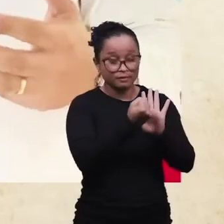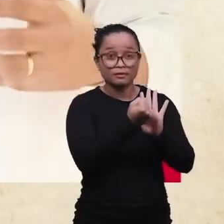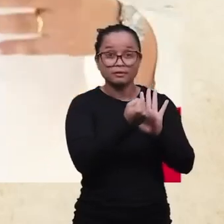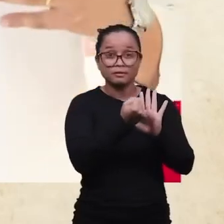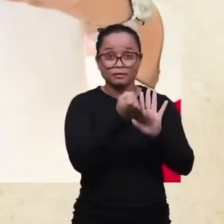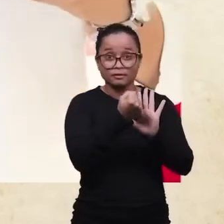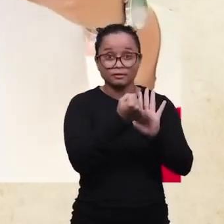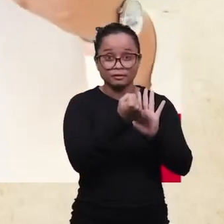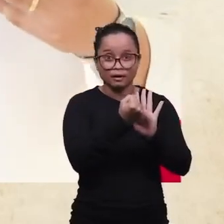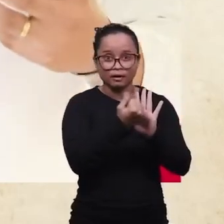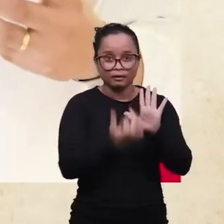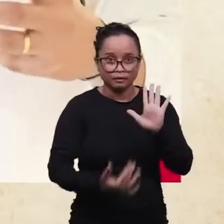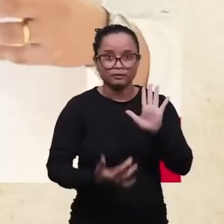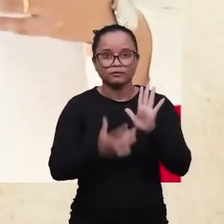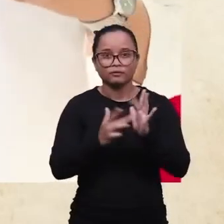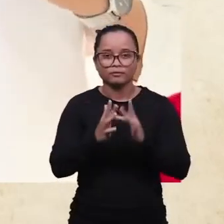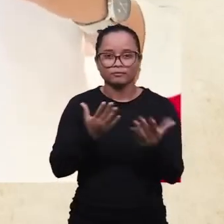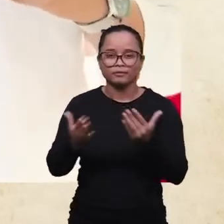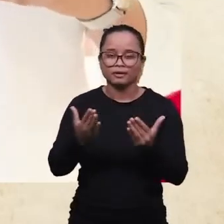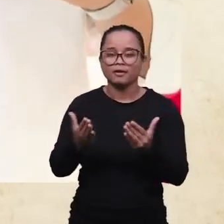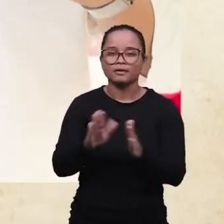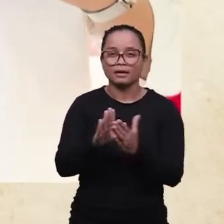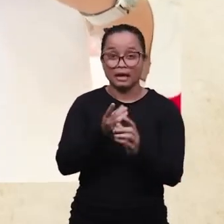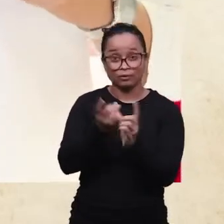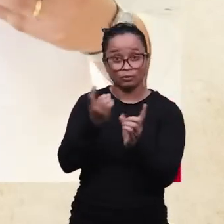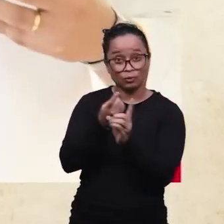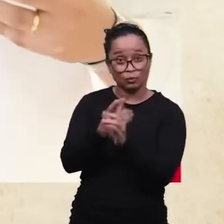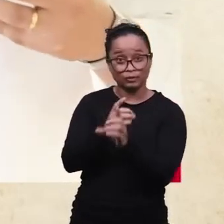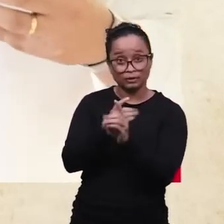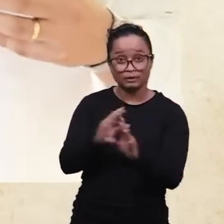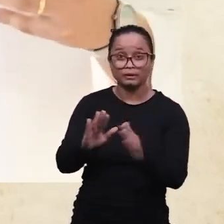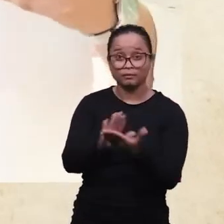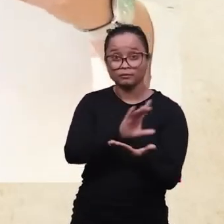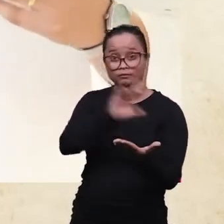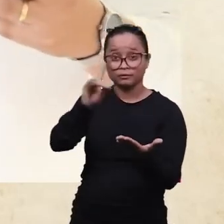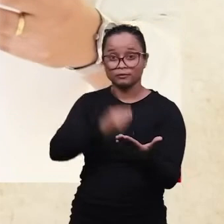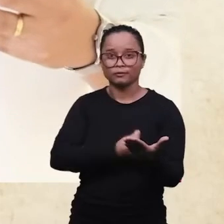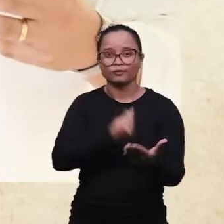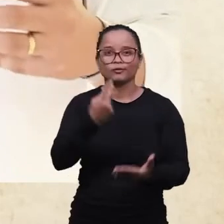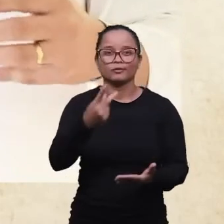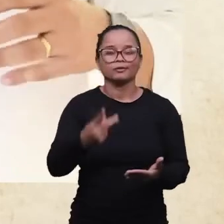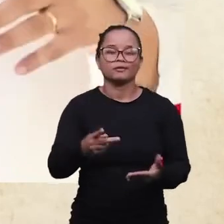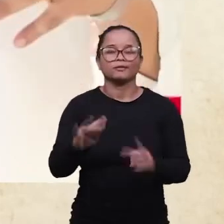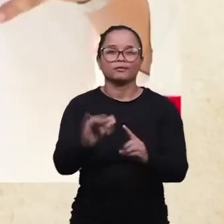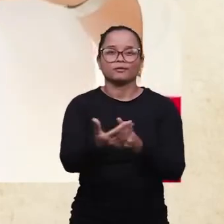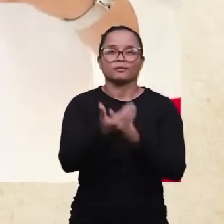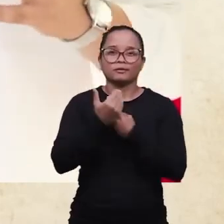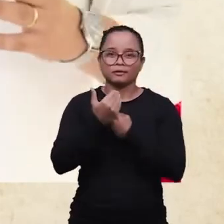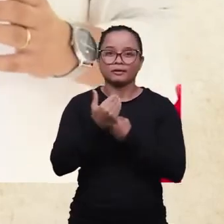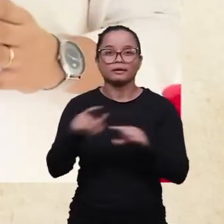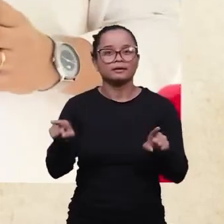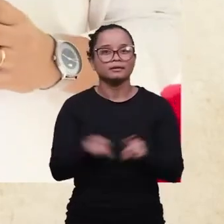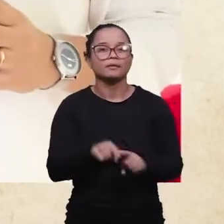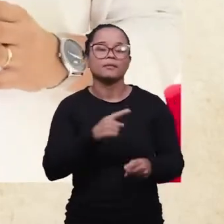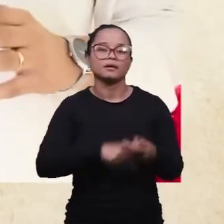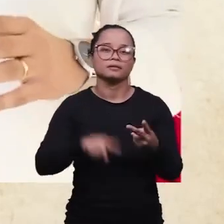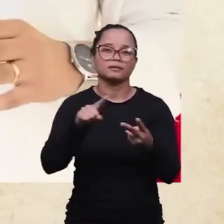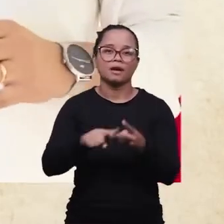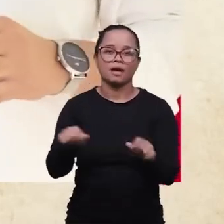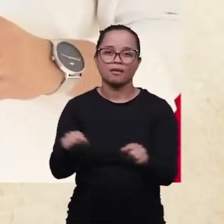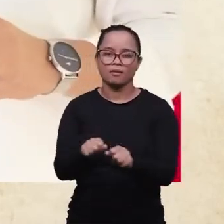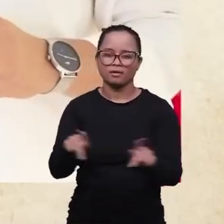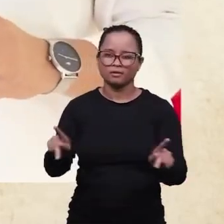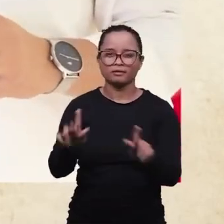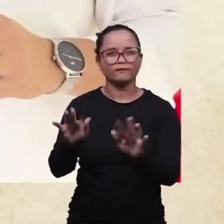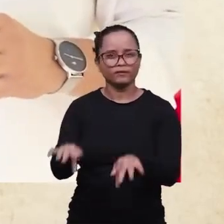sangue. Tome da doutrina. Tome da palavra de Deus para a sua vida e você vai ser guardado. E